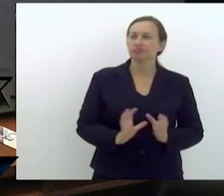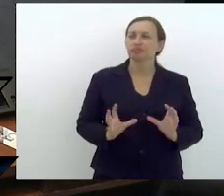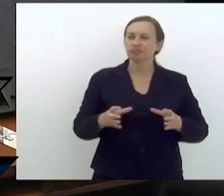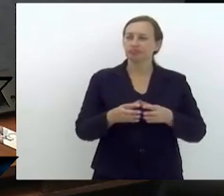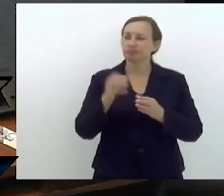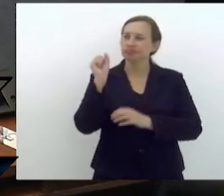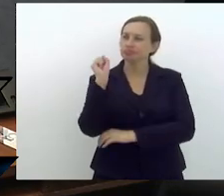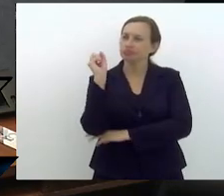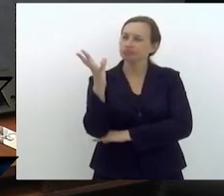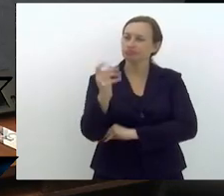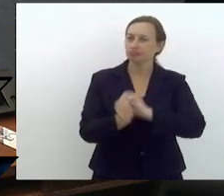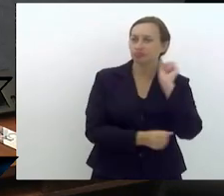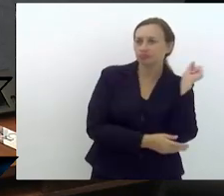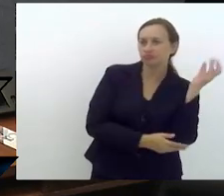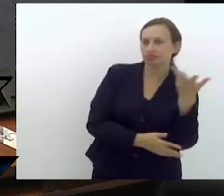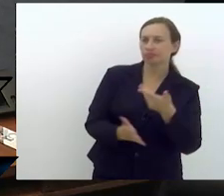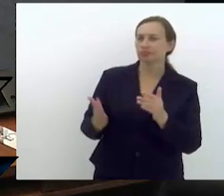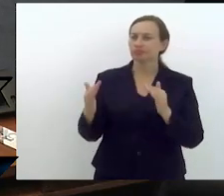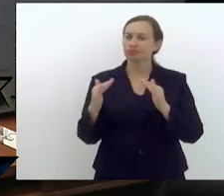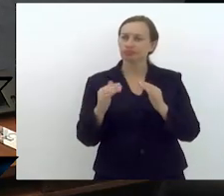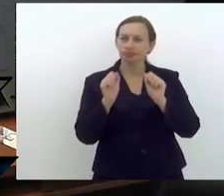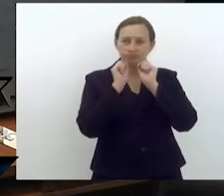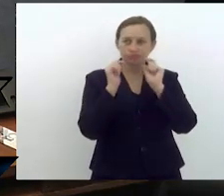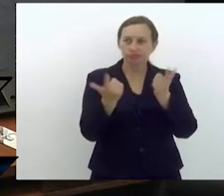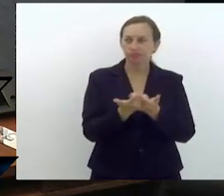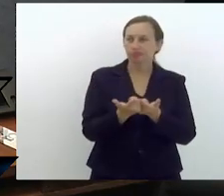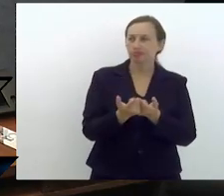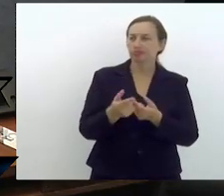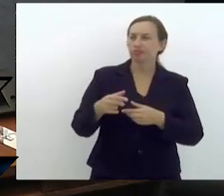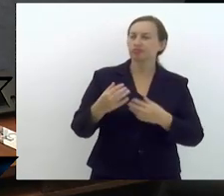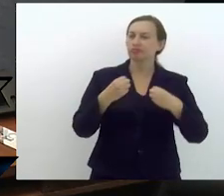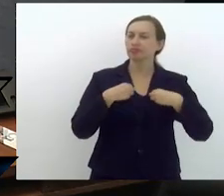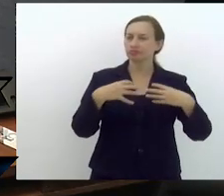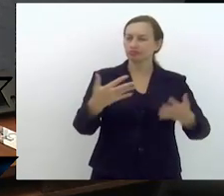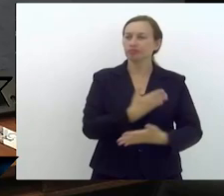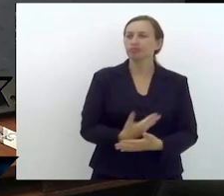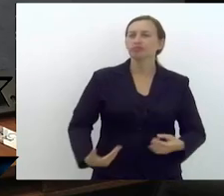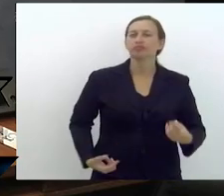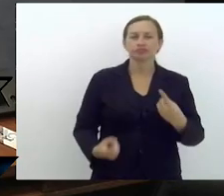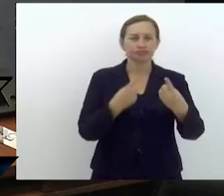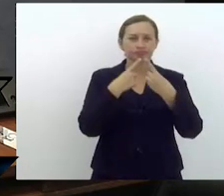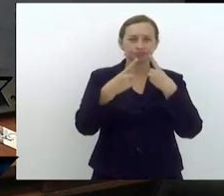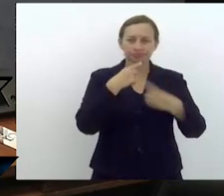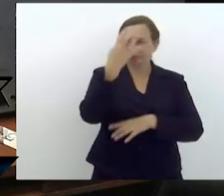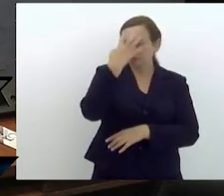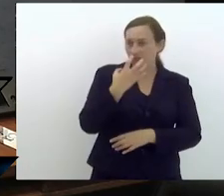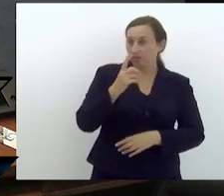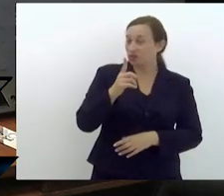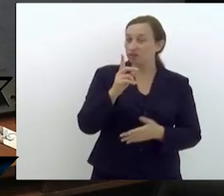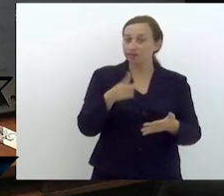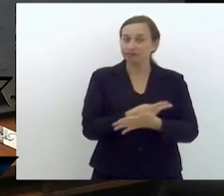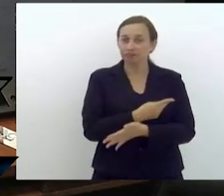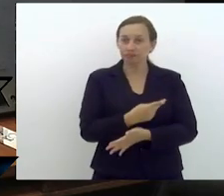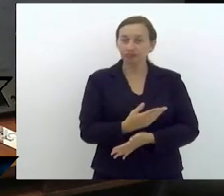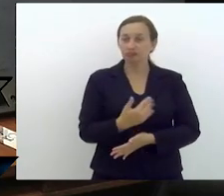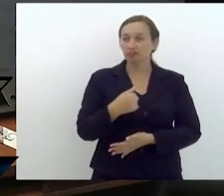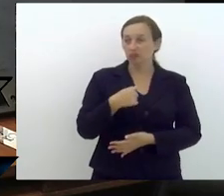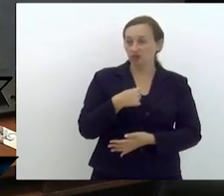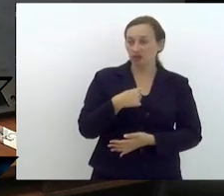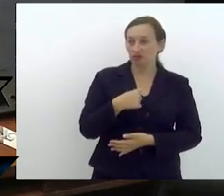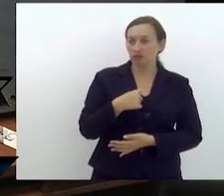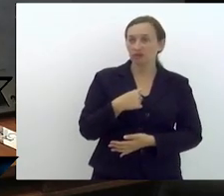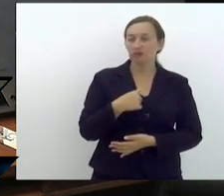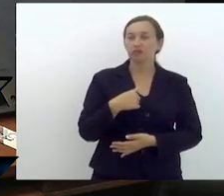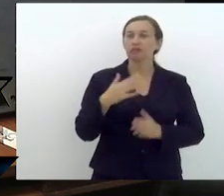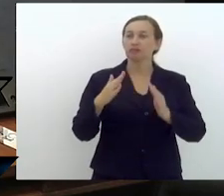Meio Ambiente da casa deveria puxar uma audiência para discutir essa questão que é tão grave como isso até agora não aconteceu eu com moradora